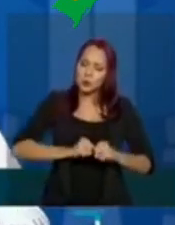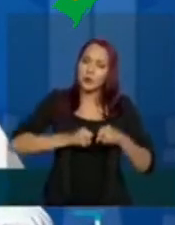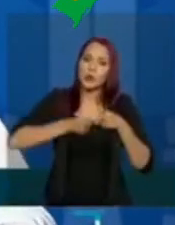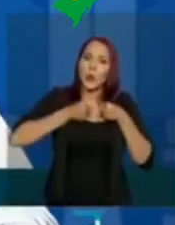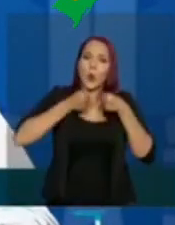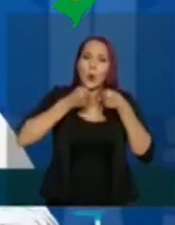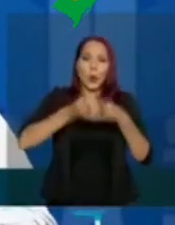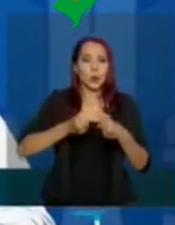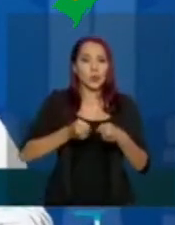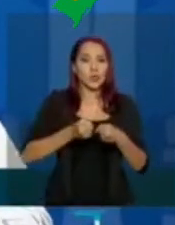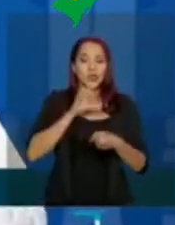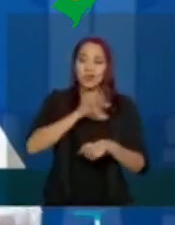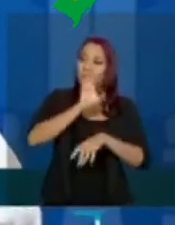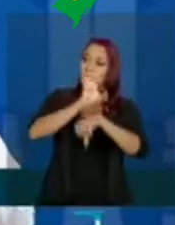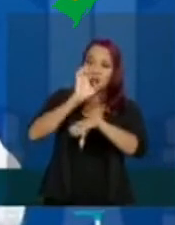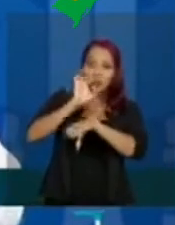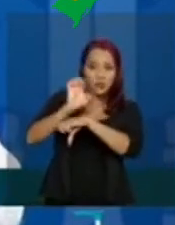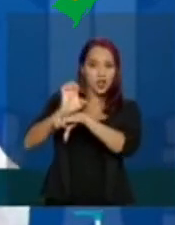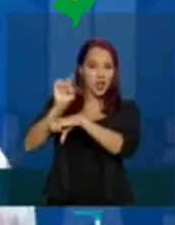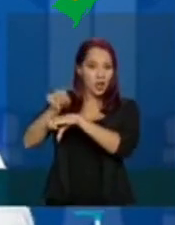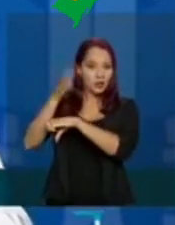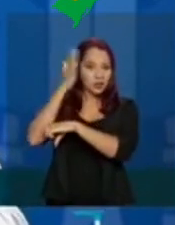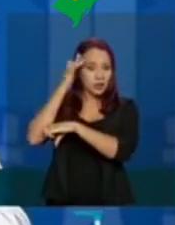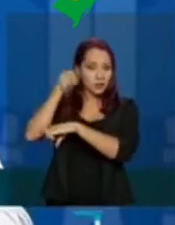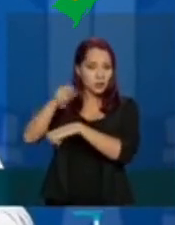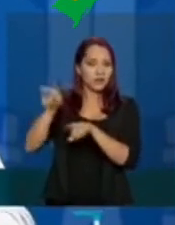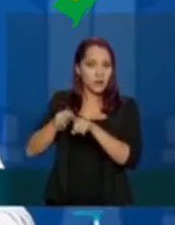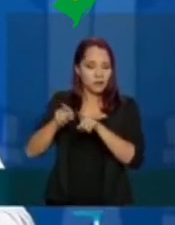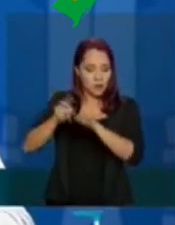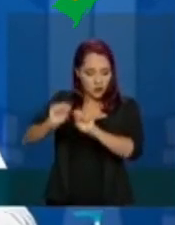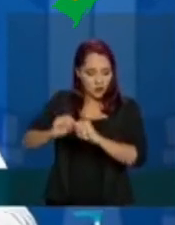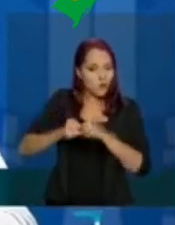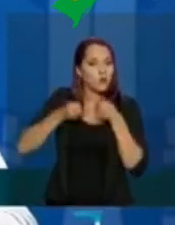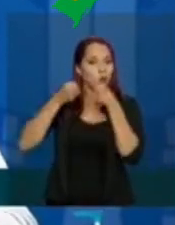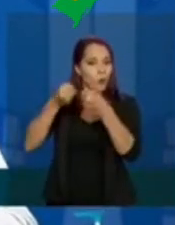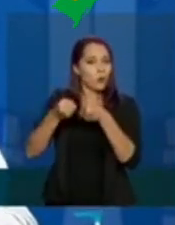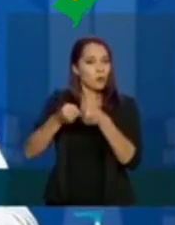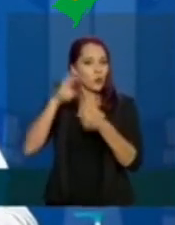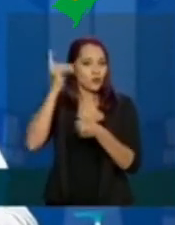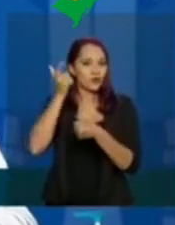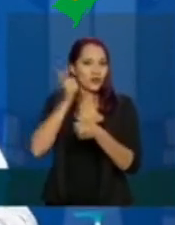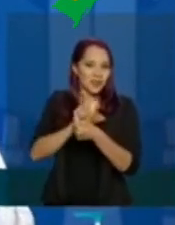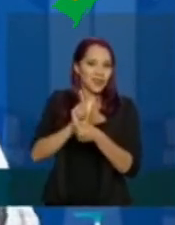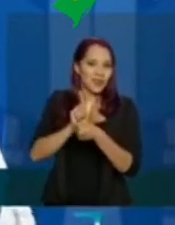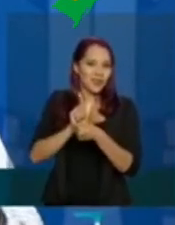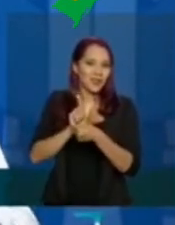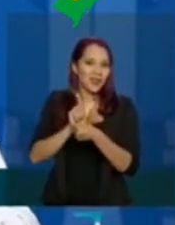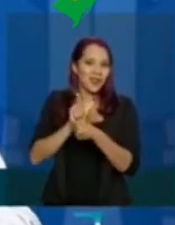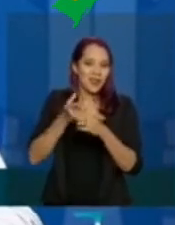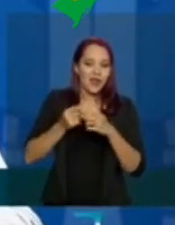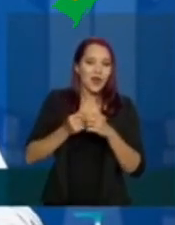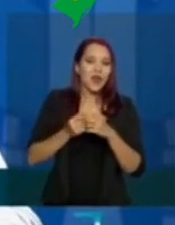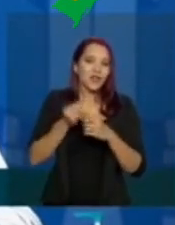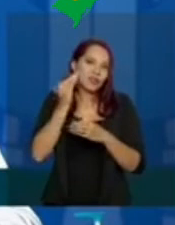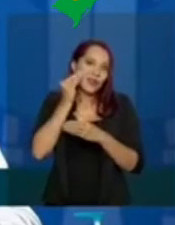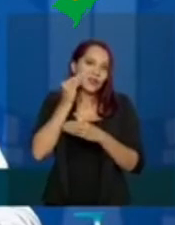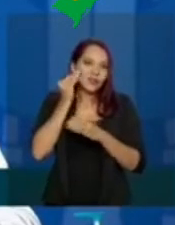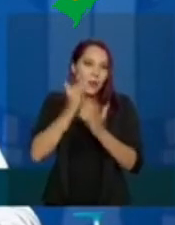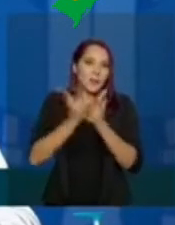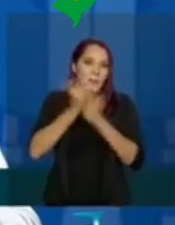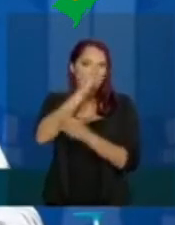enorme aqui em cima, mas os estados a gente sabe que estão também fazendo esforços para tentar se aumentar a